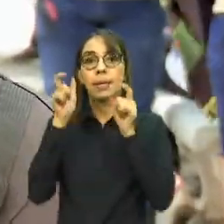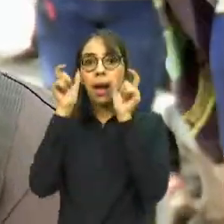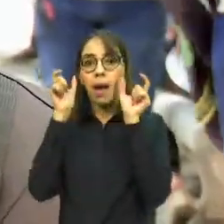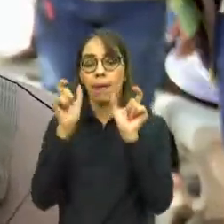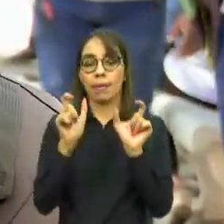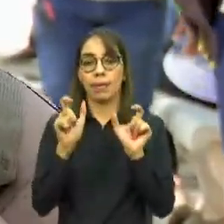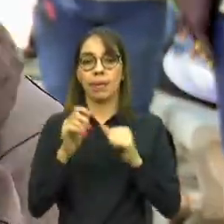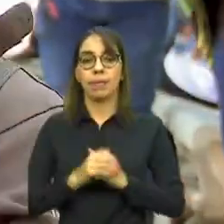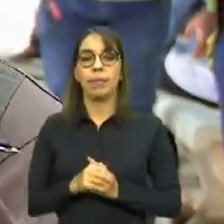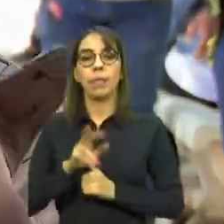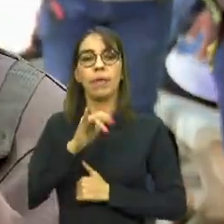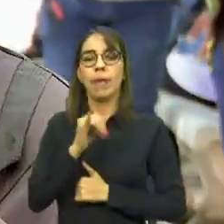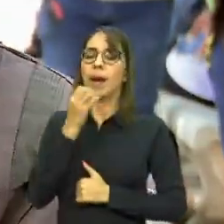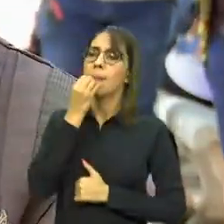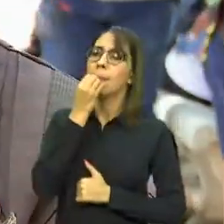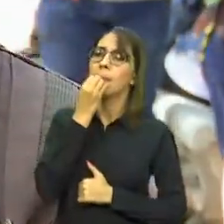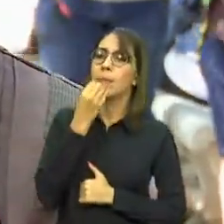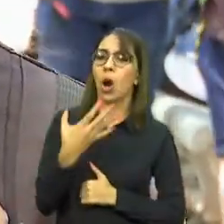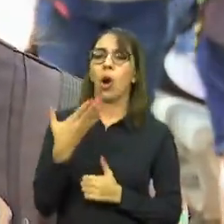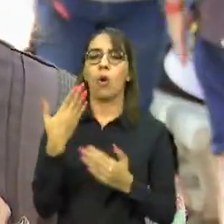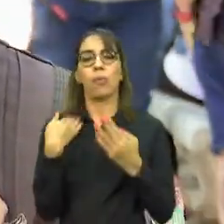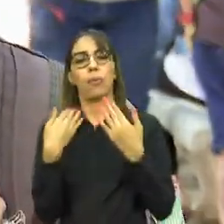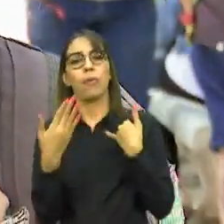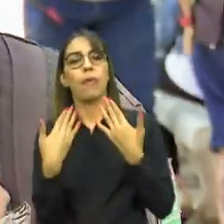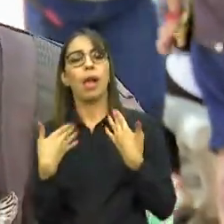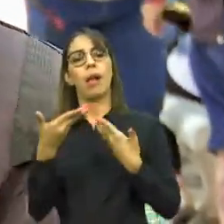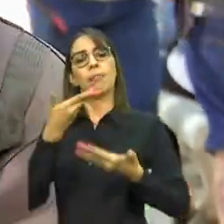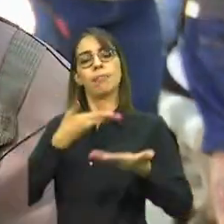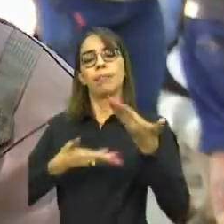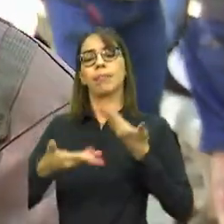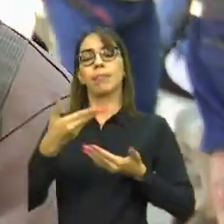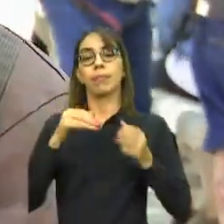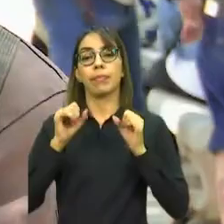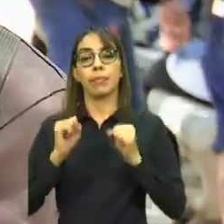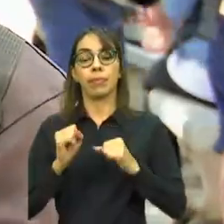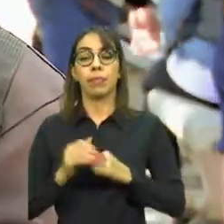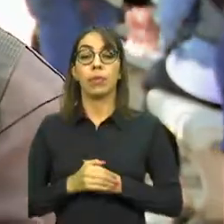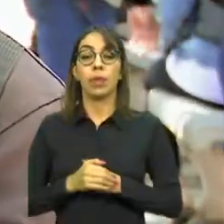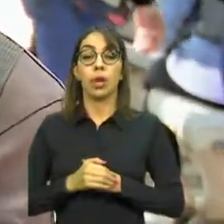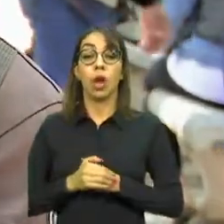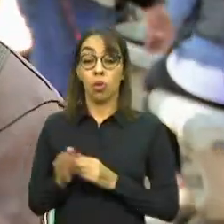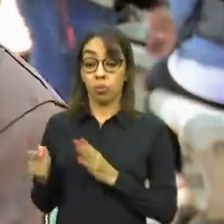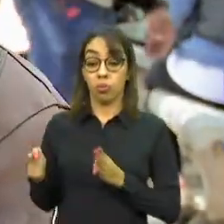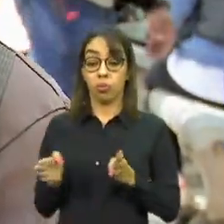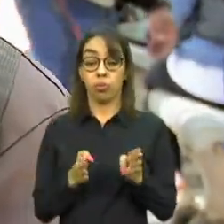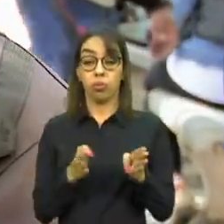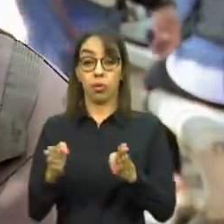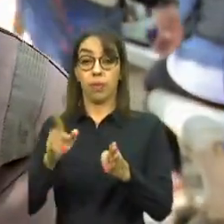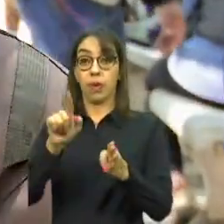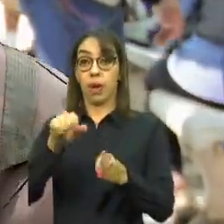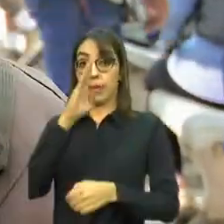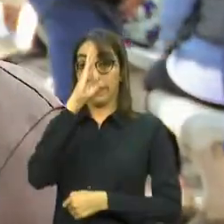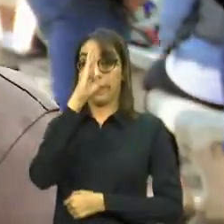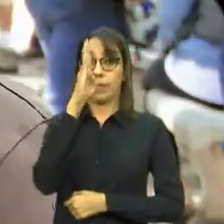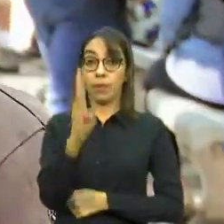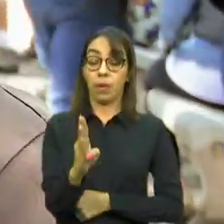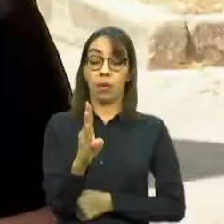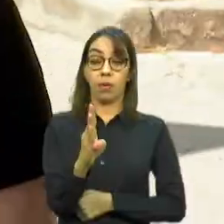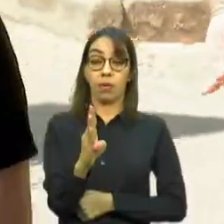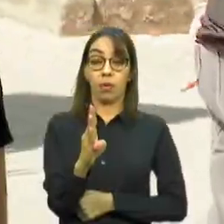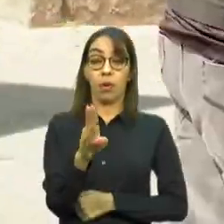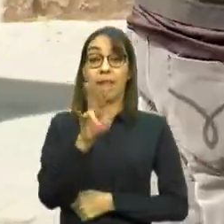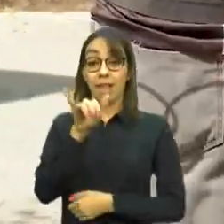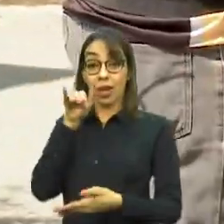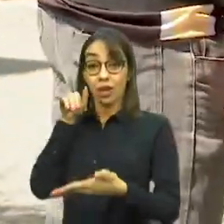muita paisagem boa, conversando com ele, interagindo. A estrada é o foco, chegar lá é a cereja do bolo.